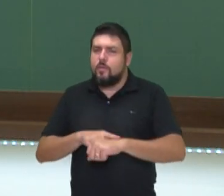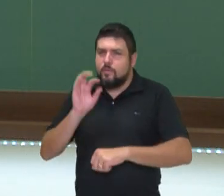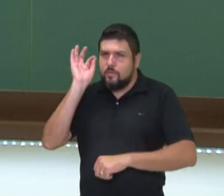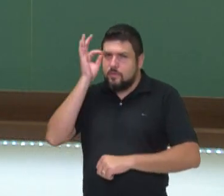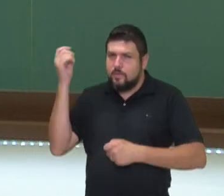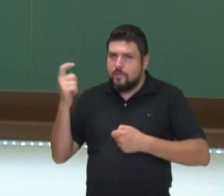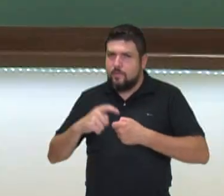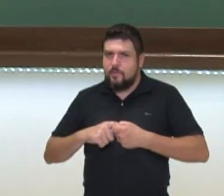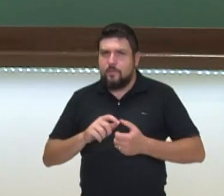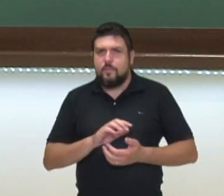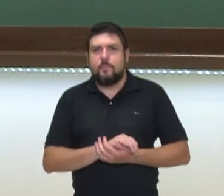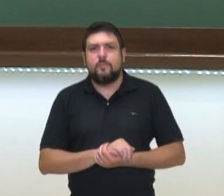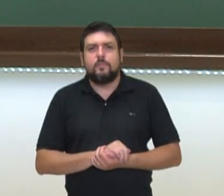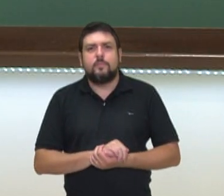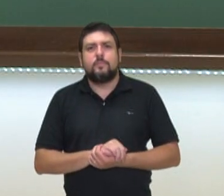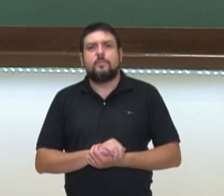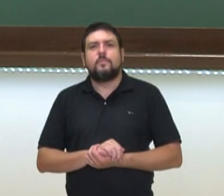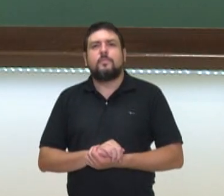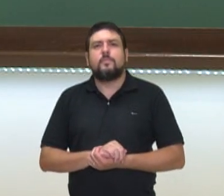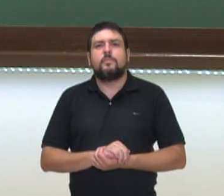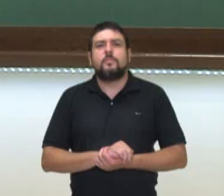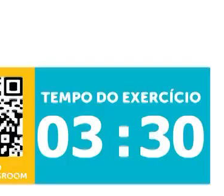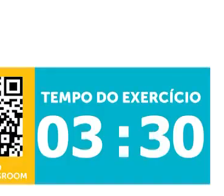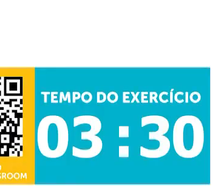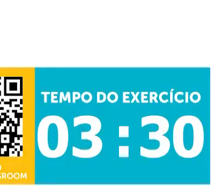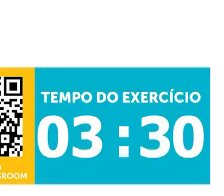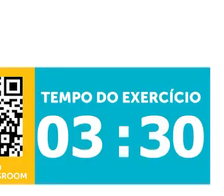já volta. Até daqui a pouco!